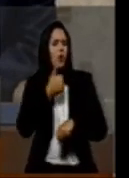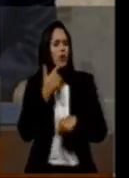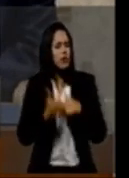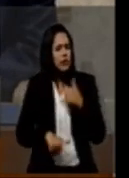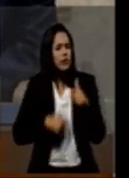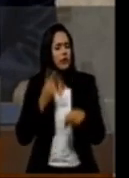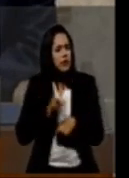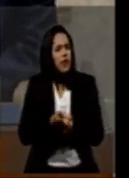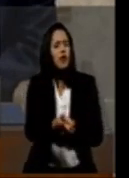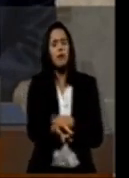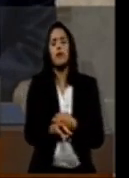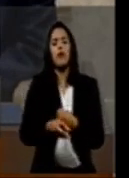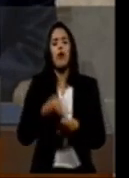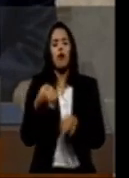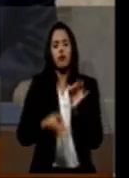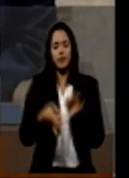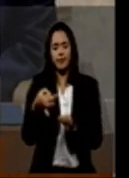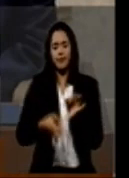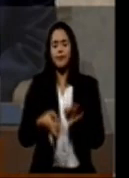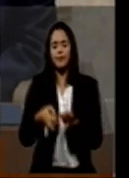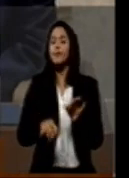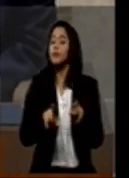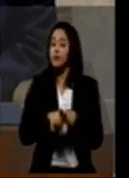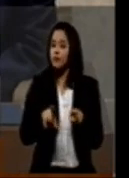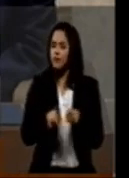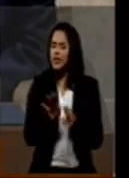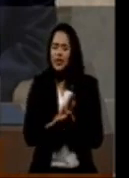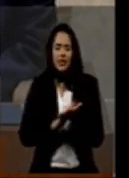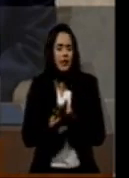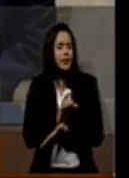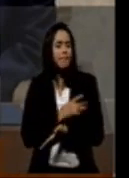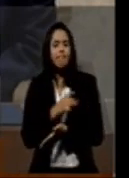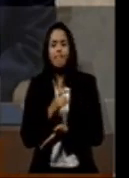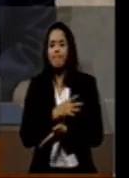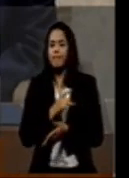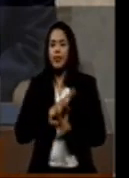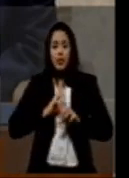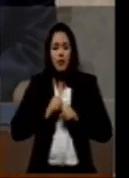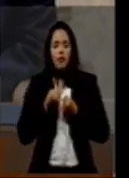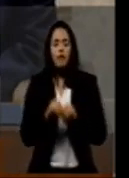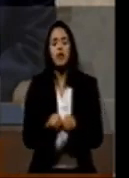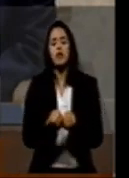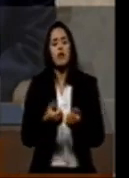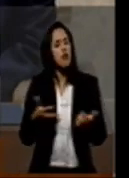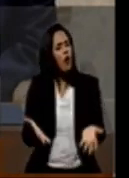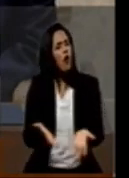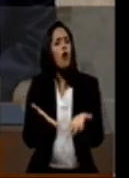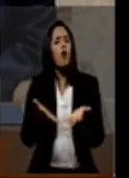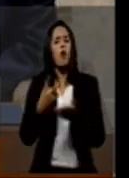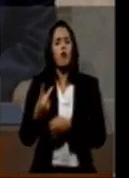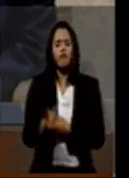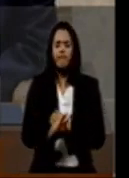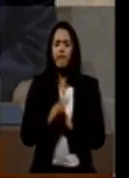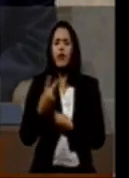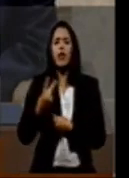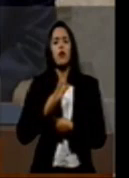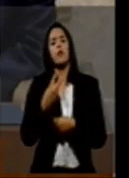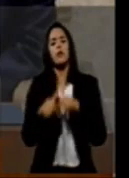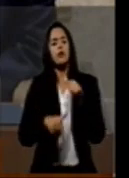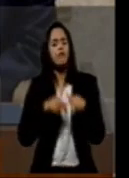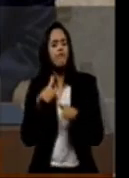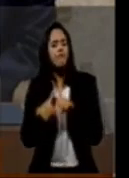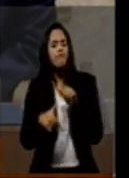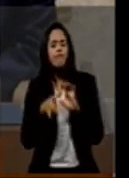da justiça mas também sem temer defender a honra de se o valor a atuação